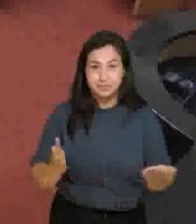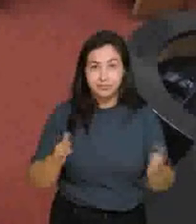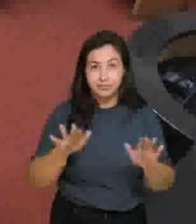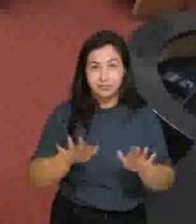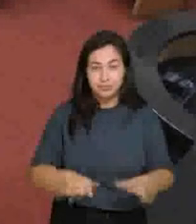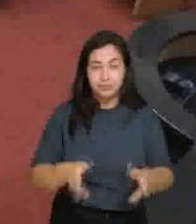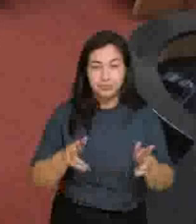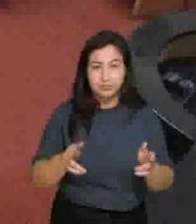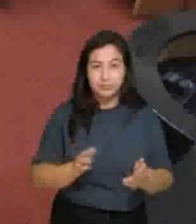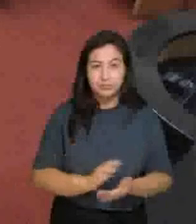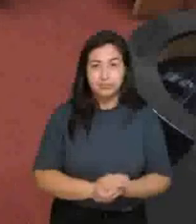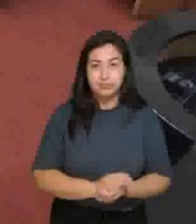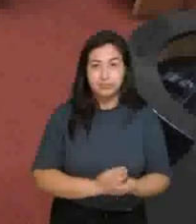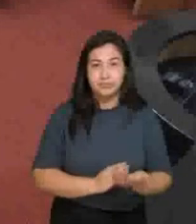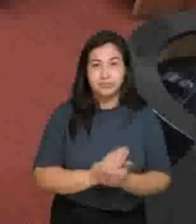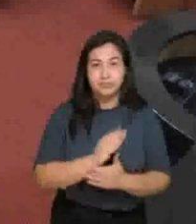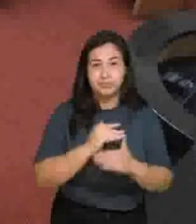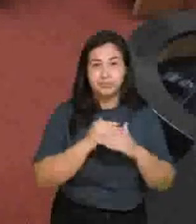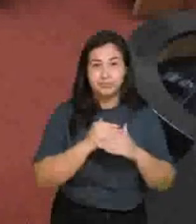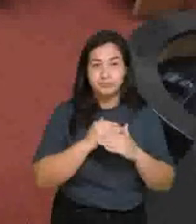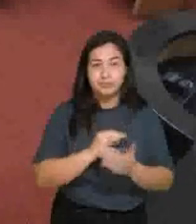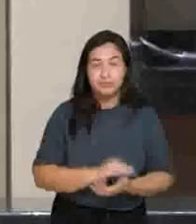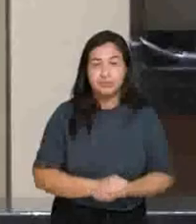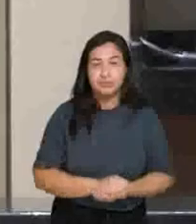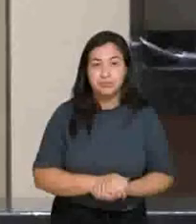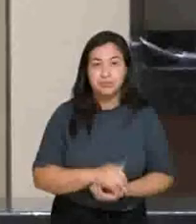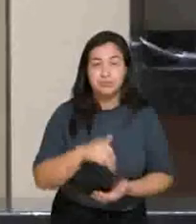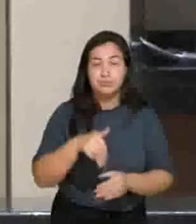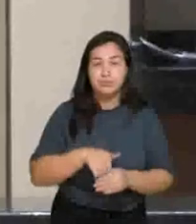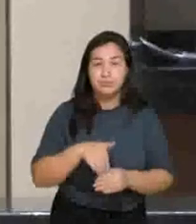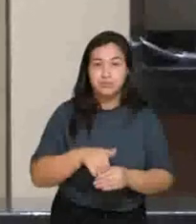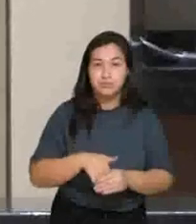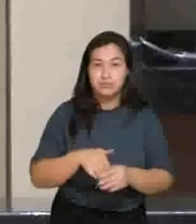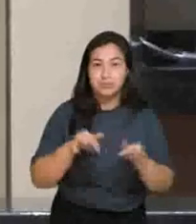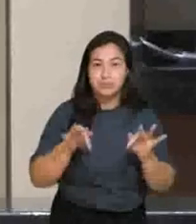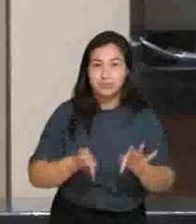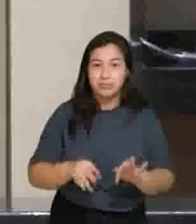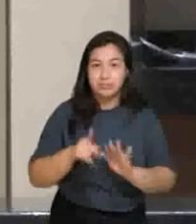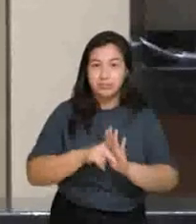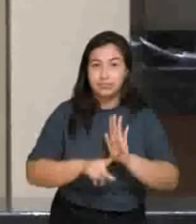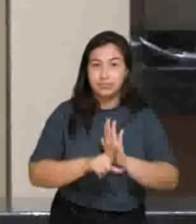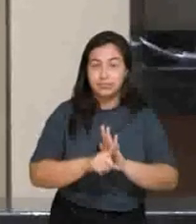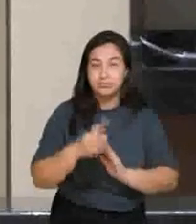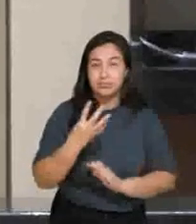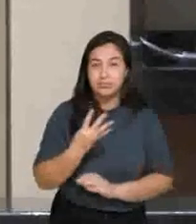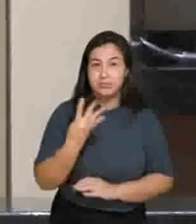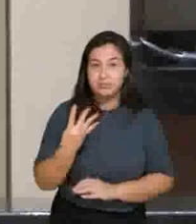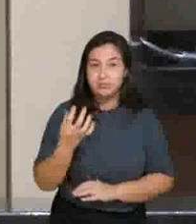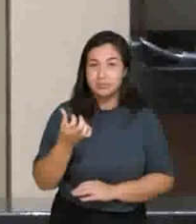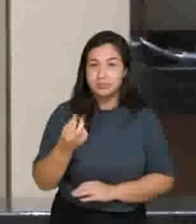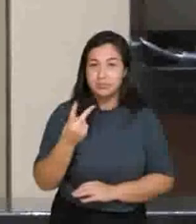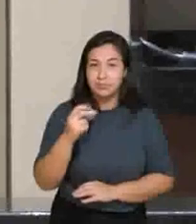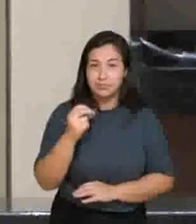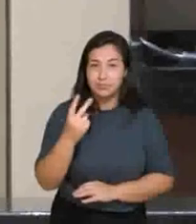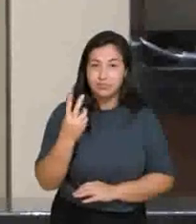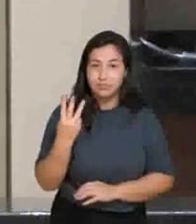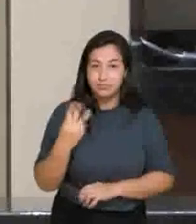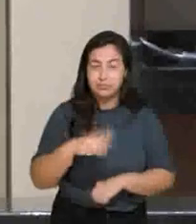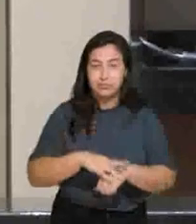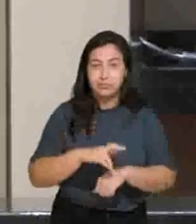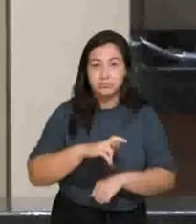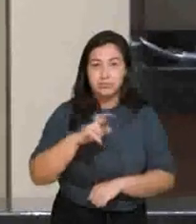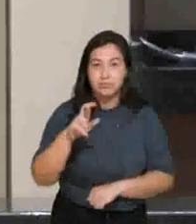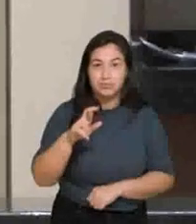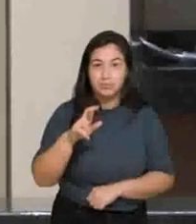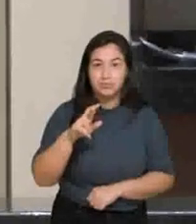como se encontra. Aprovado por unanimidade. Votação da redação final do projeto de lei 446/2023, autor deputado